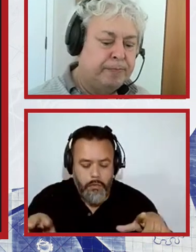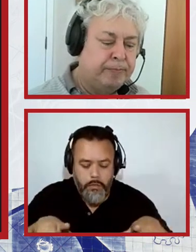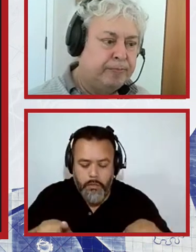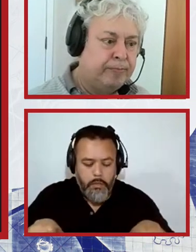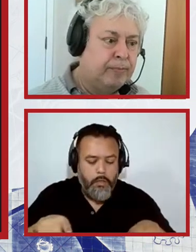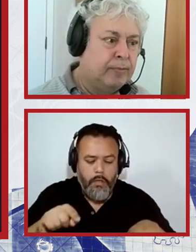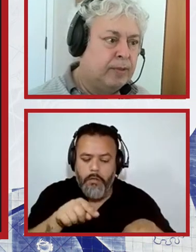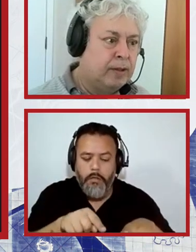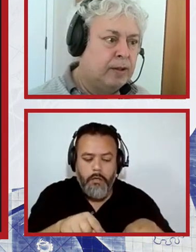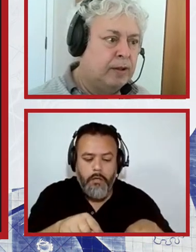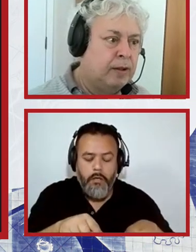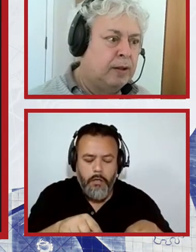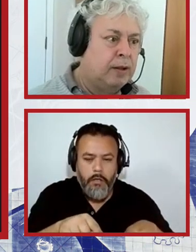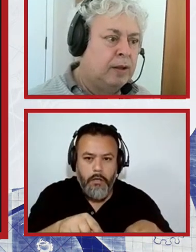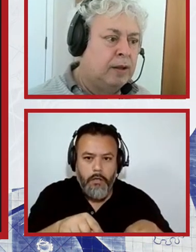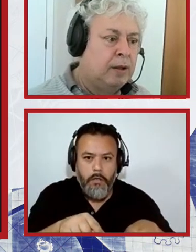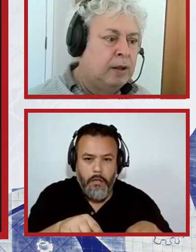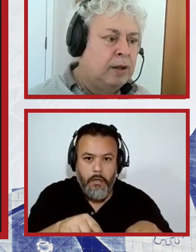Fácil.